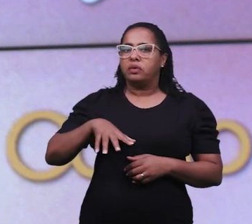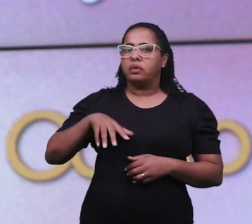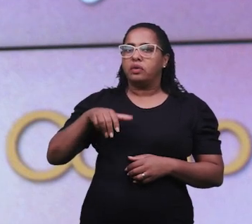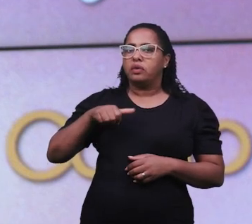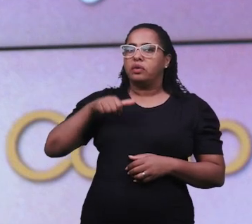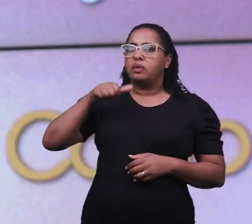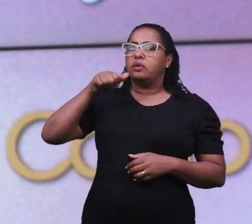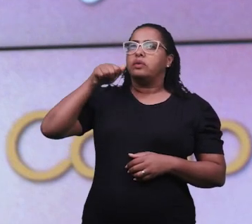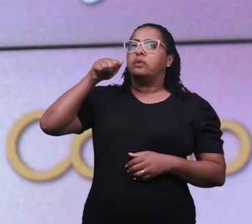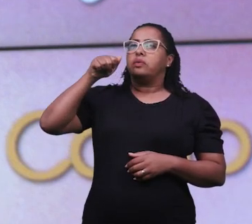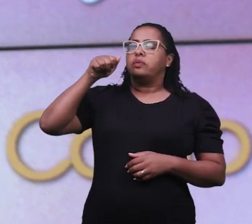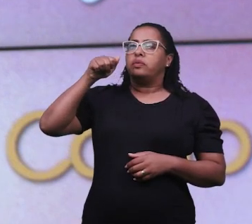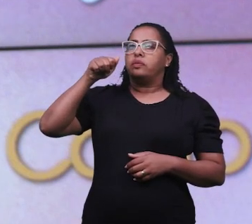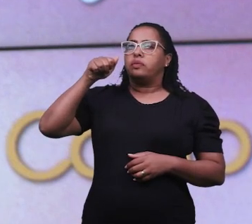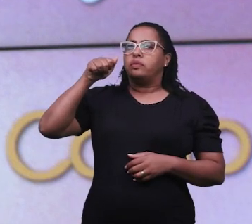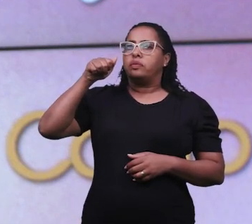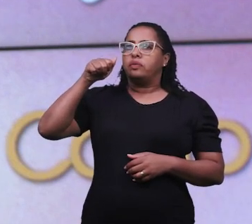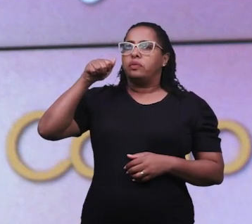Inspirou, sugando.